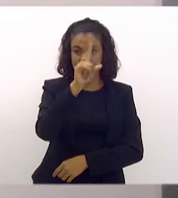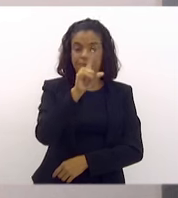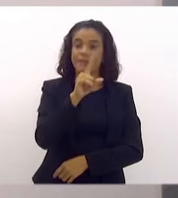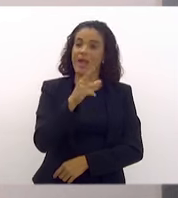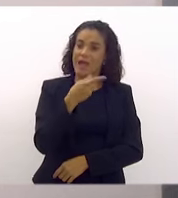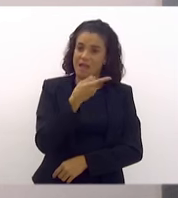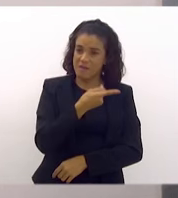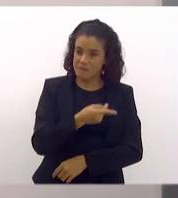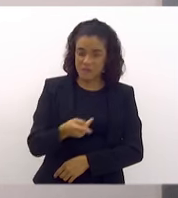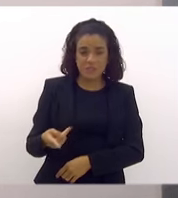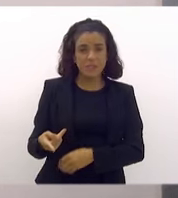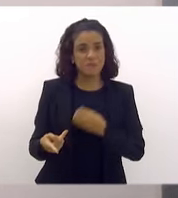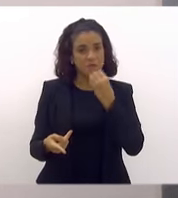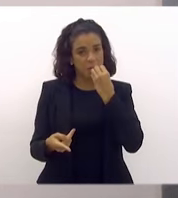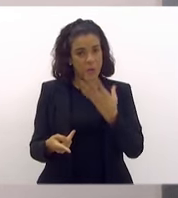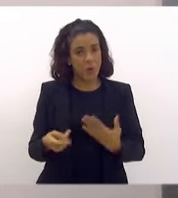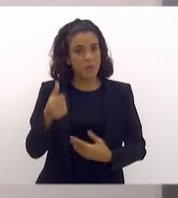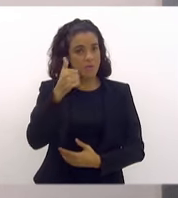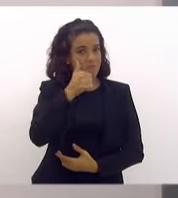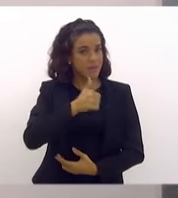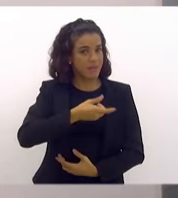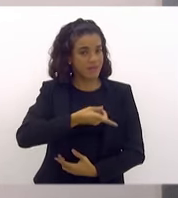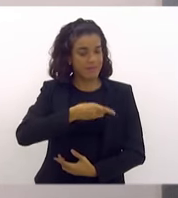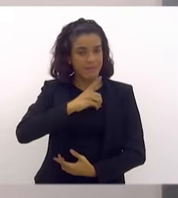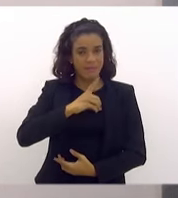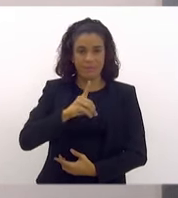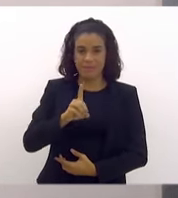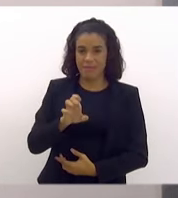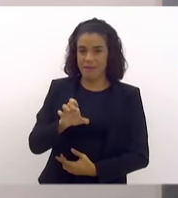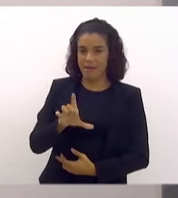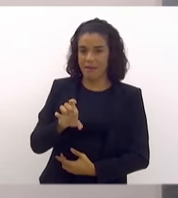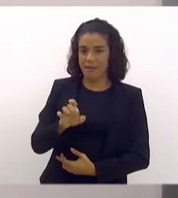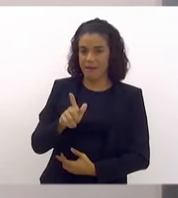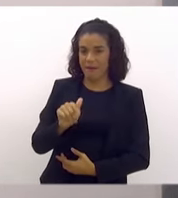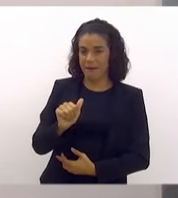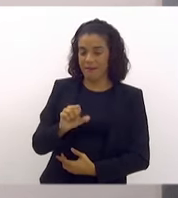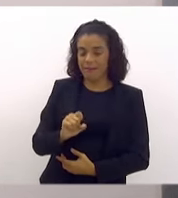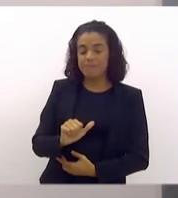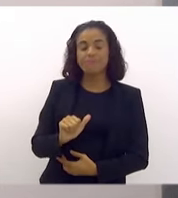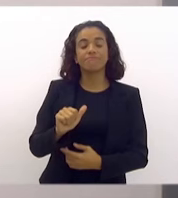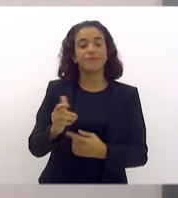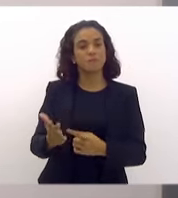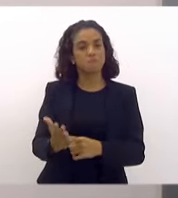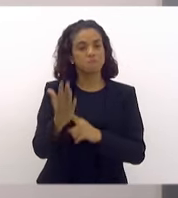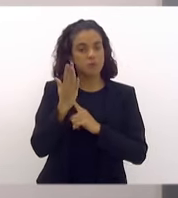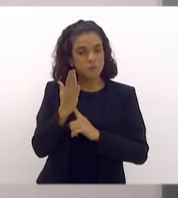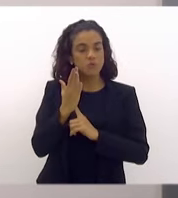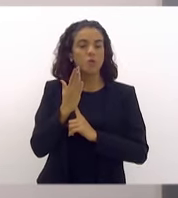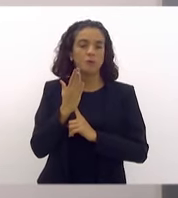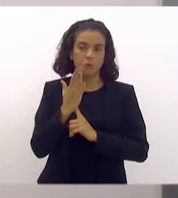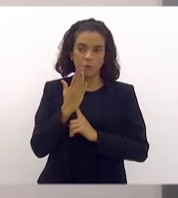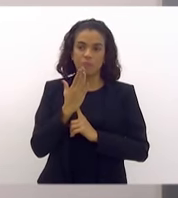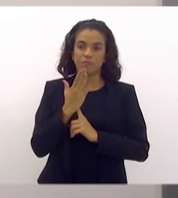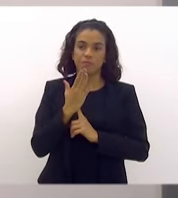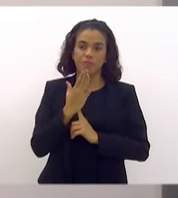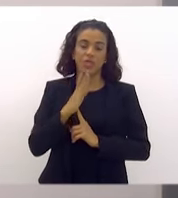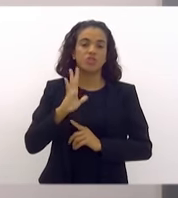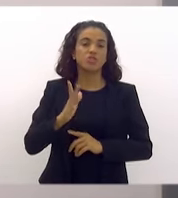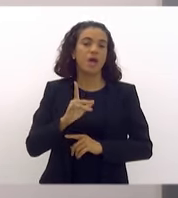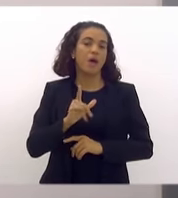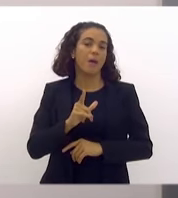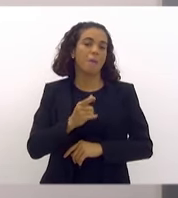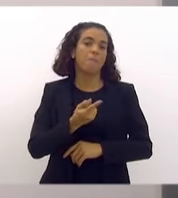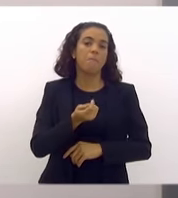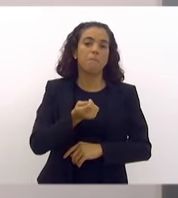recebida pela delegada que apontou pra gente que estava há pouco tempo no cargo ela